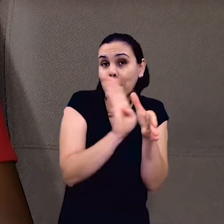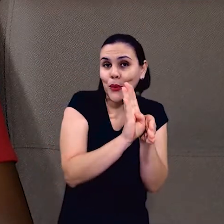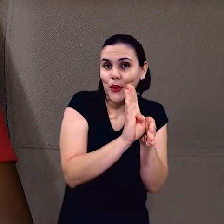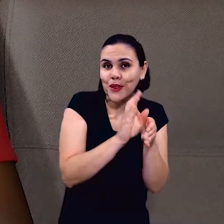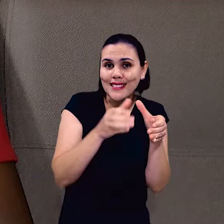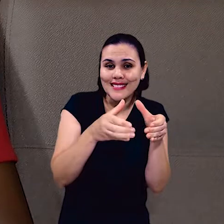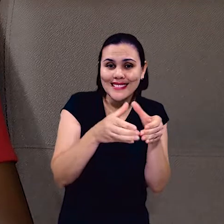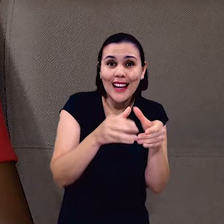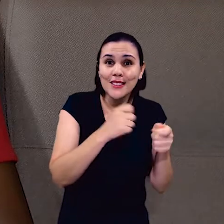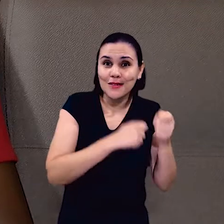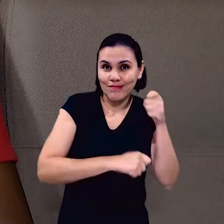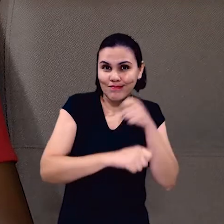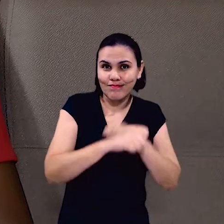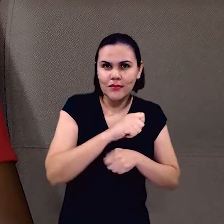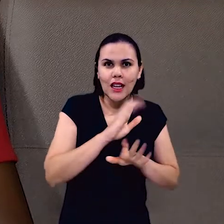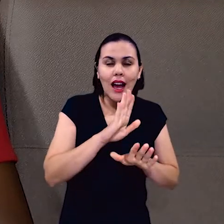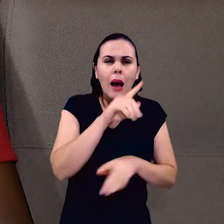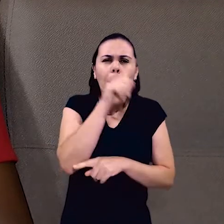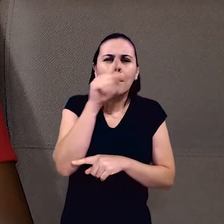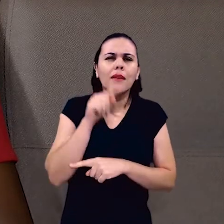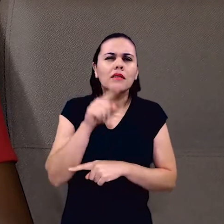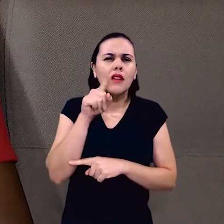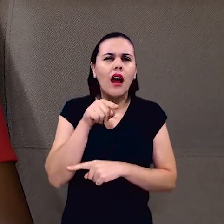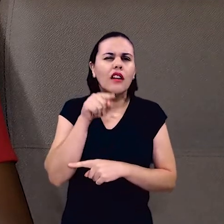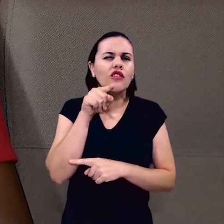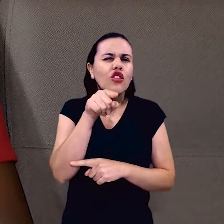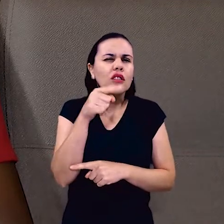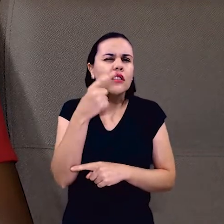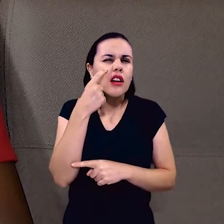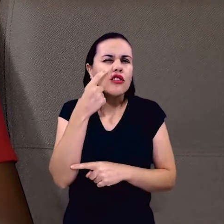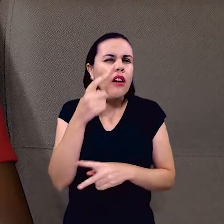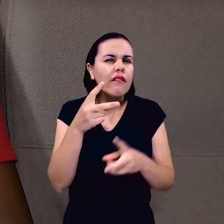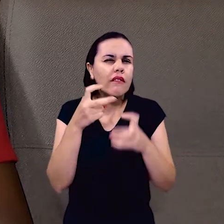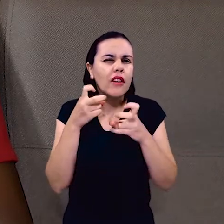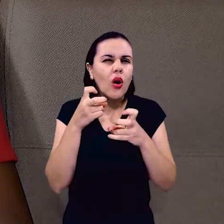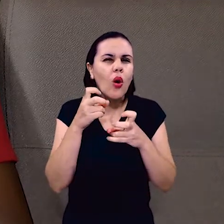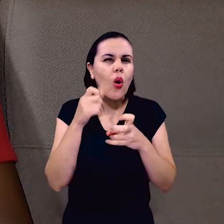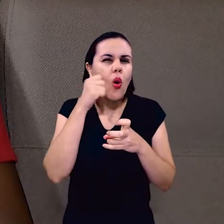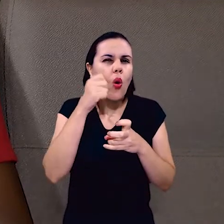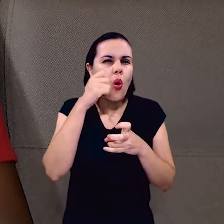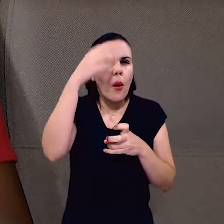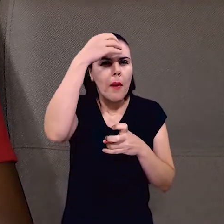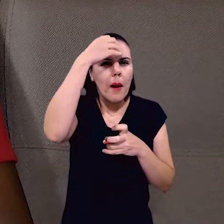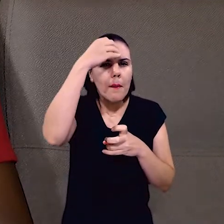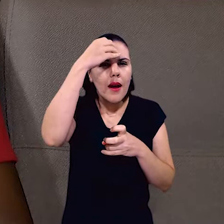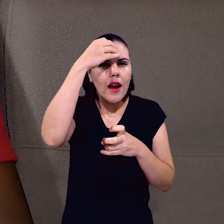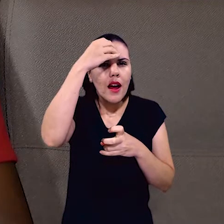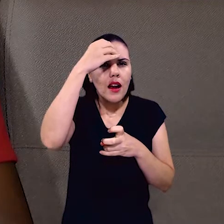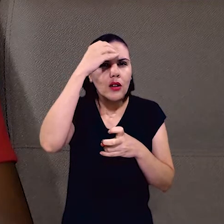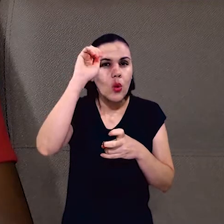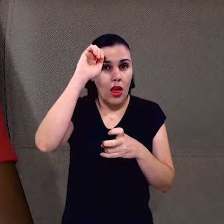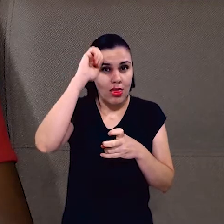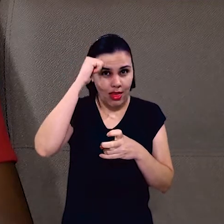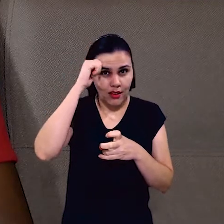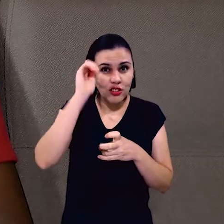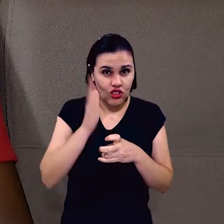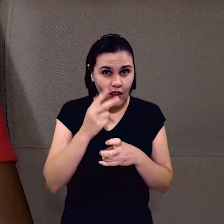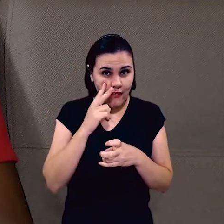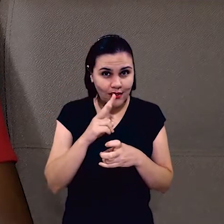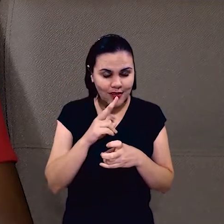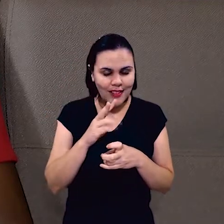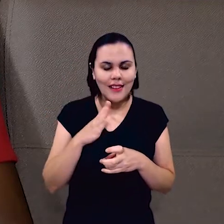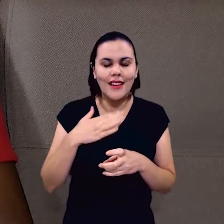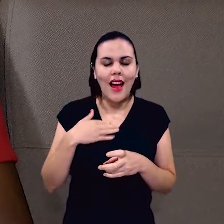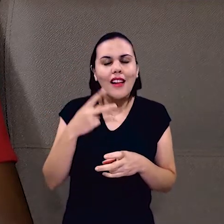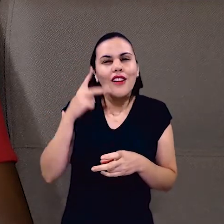burguesas. E a pergunta era: você já viu uma imperatriz negra? Então elas viveram